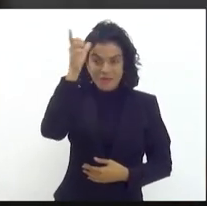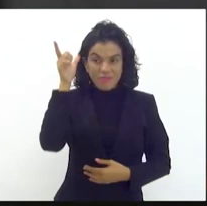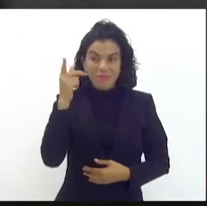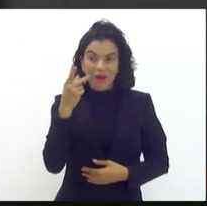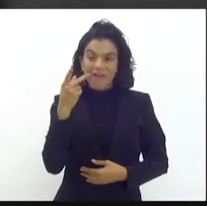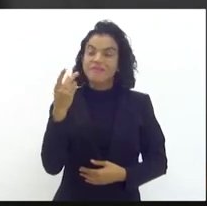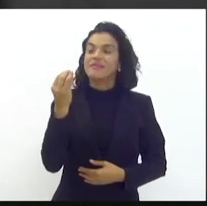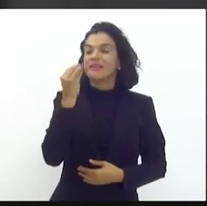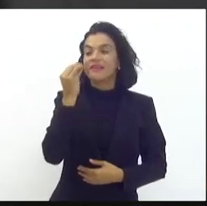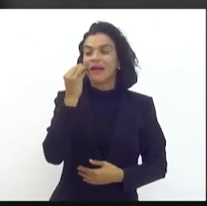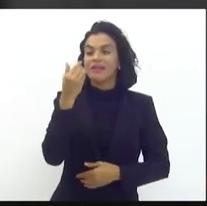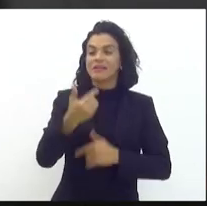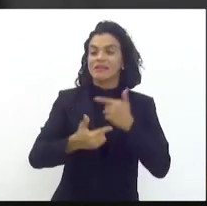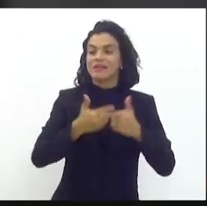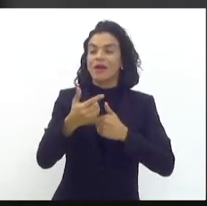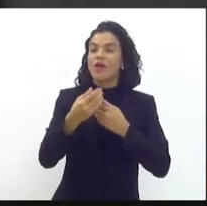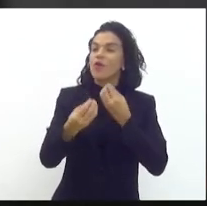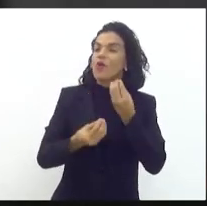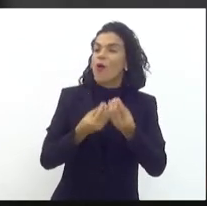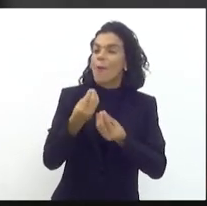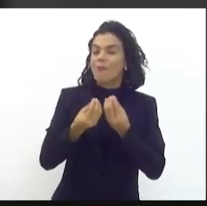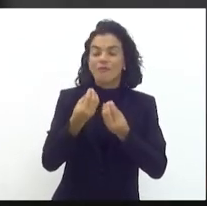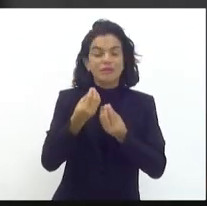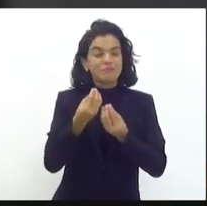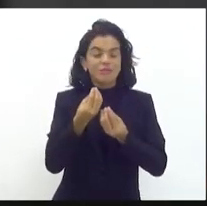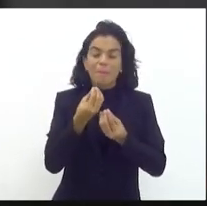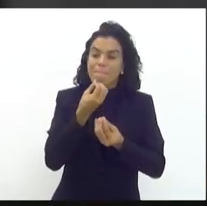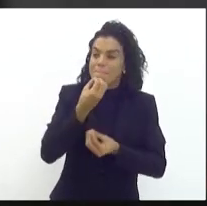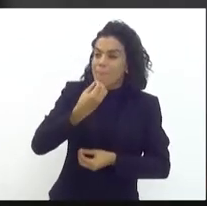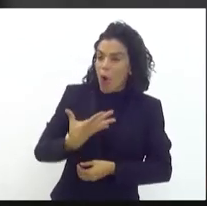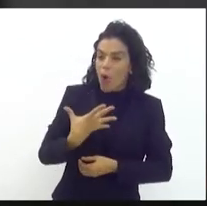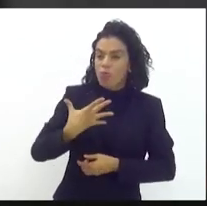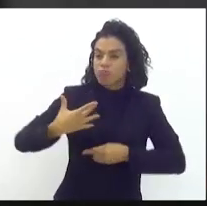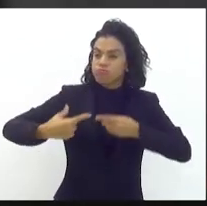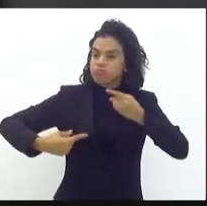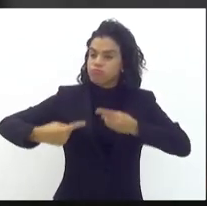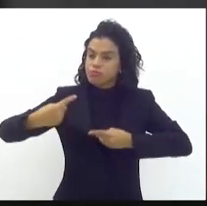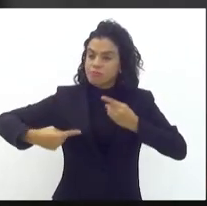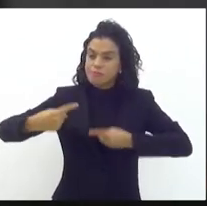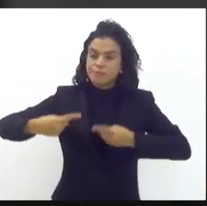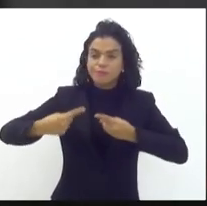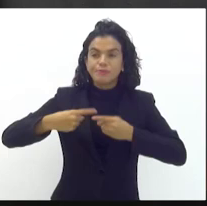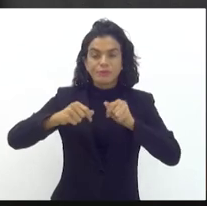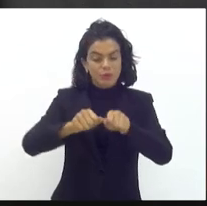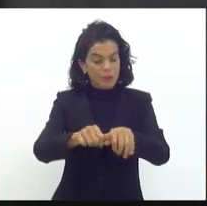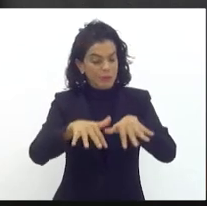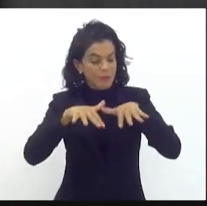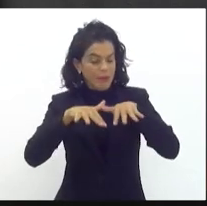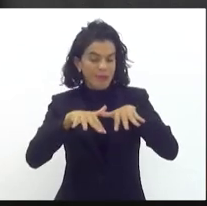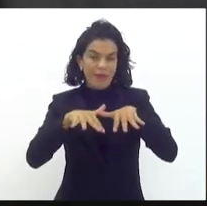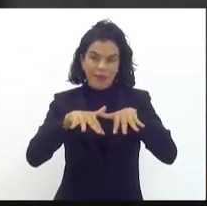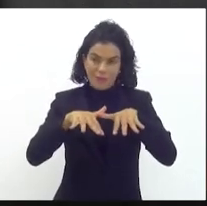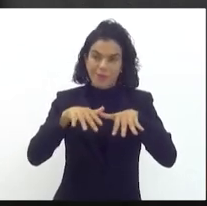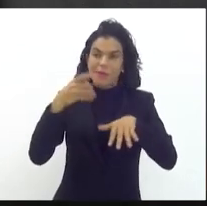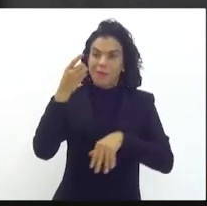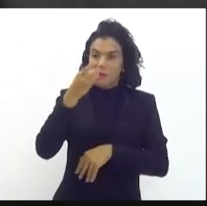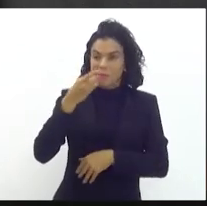já estou imaginando aqui como será produtivo um debate aqui no plenário da Assembleia Bernardo